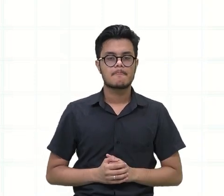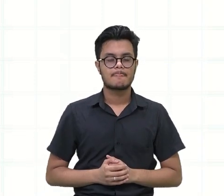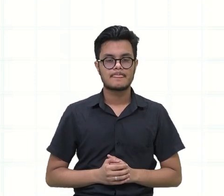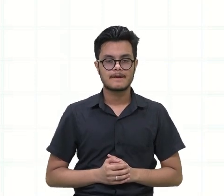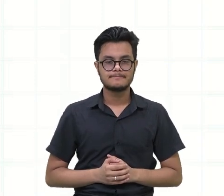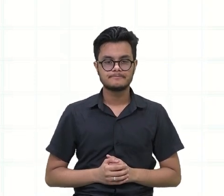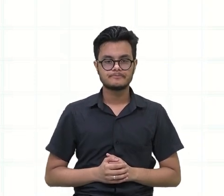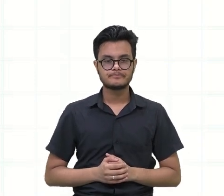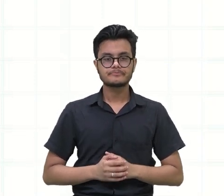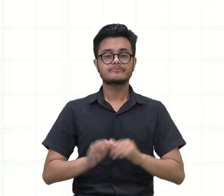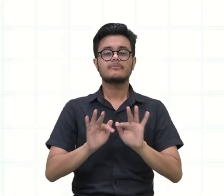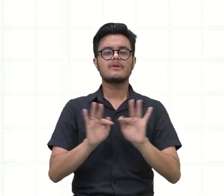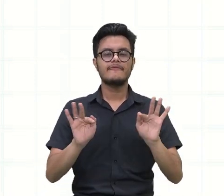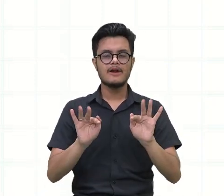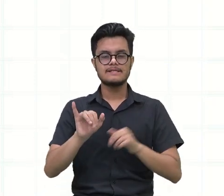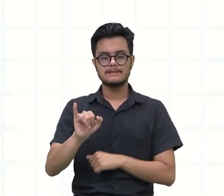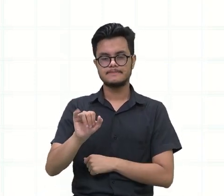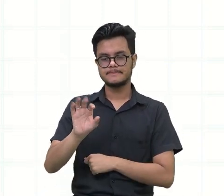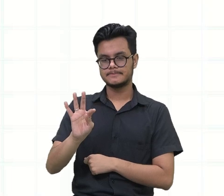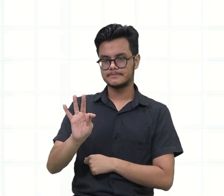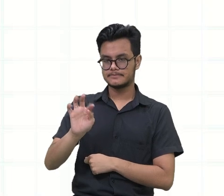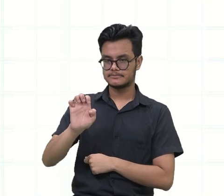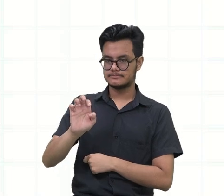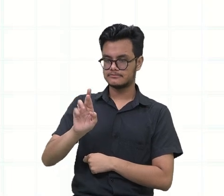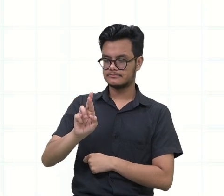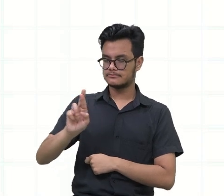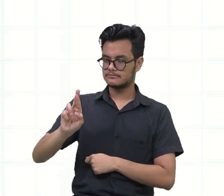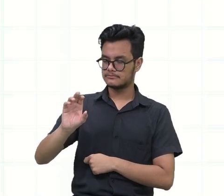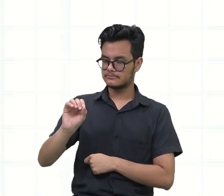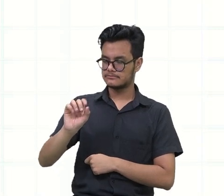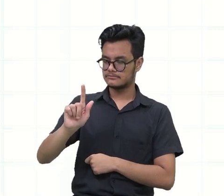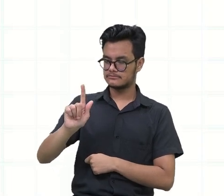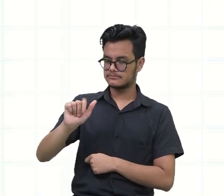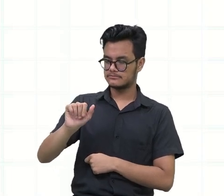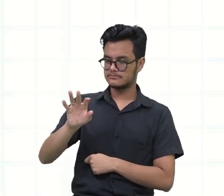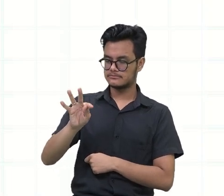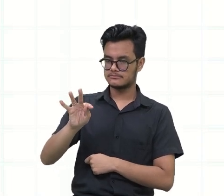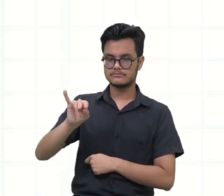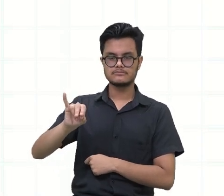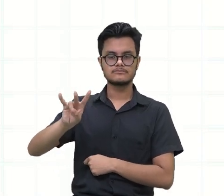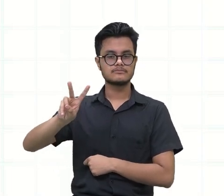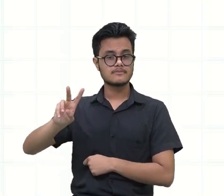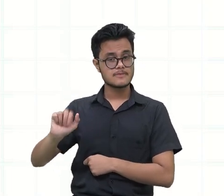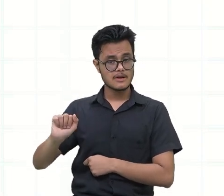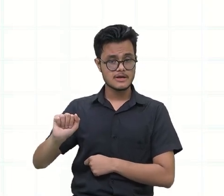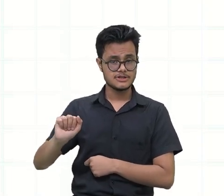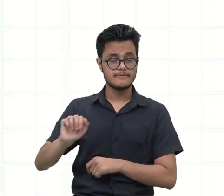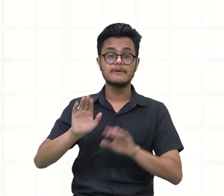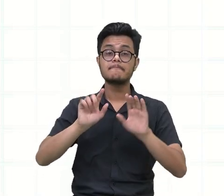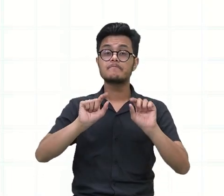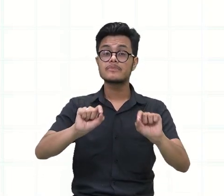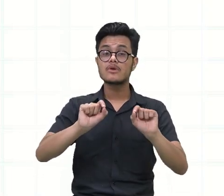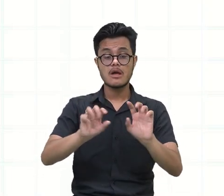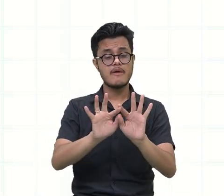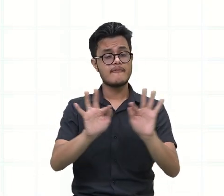frases interrogativas, vamos ver aí, olha. As frases interrogativas, ela apresenta o quê? Uma pergunta.